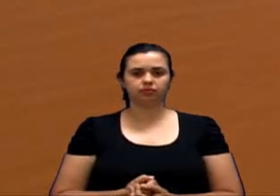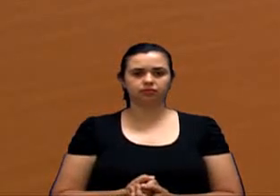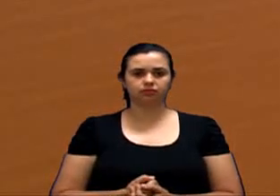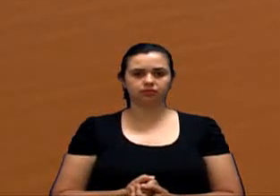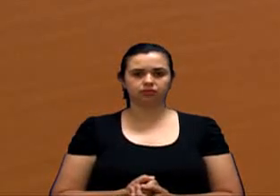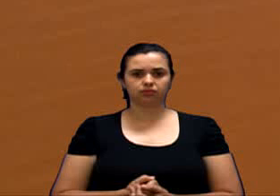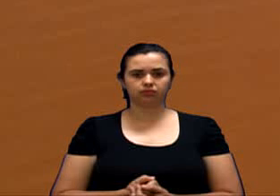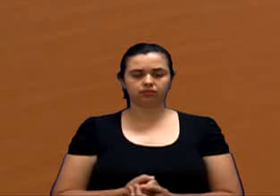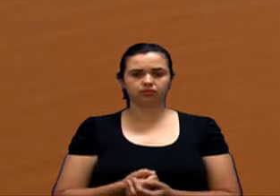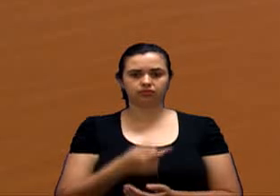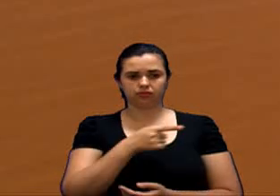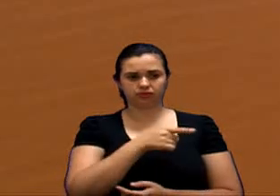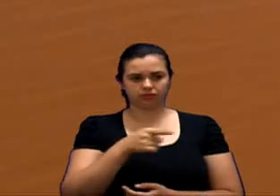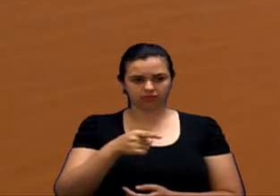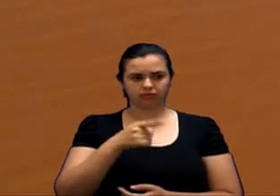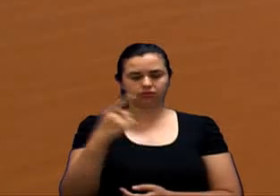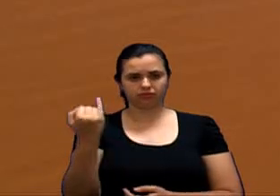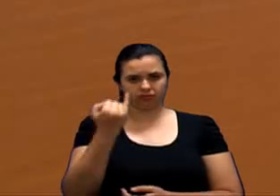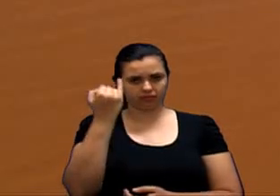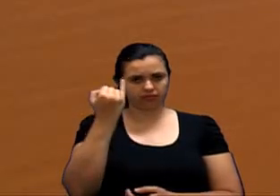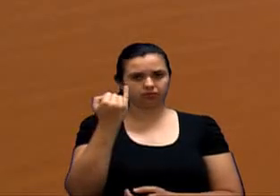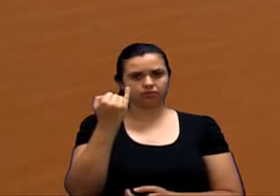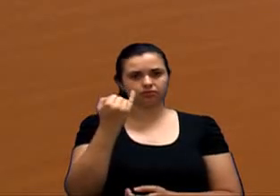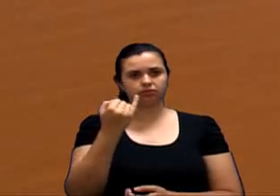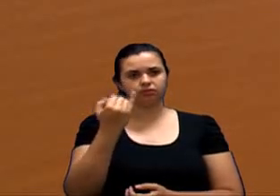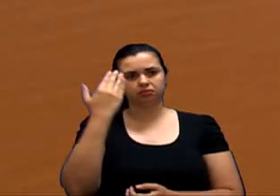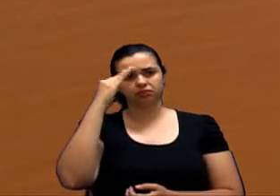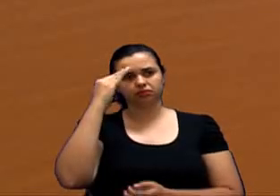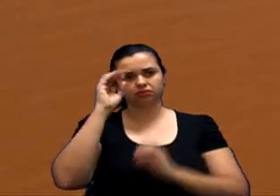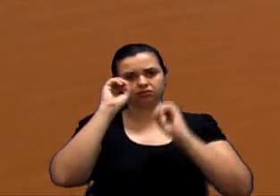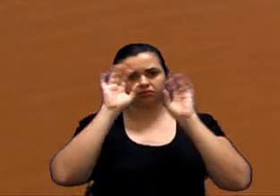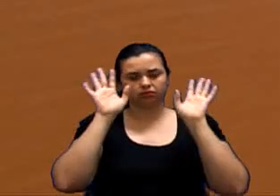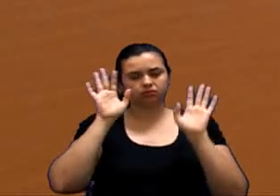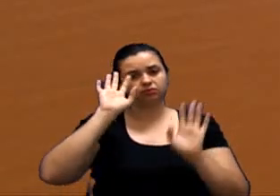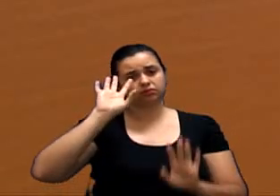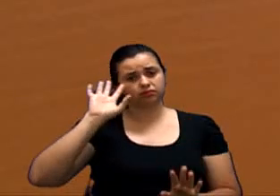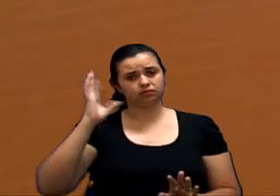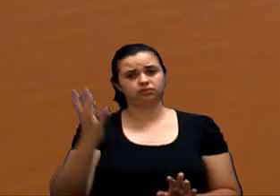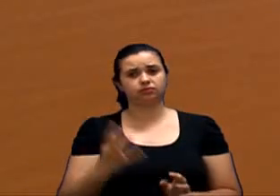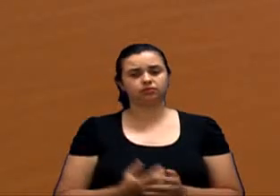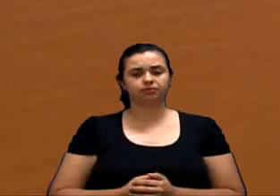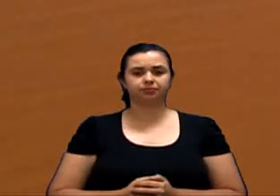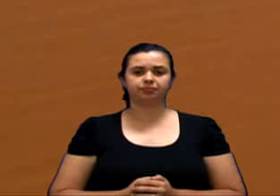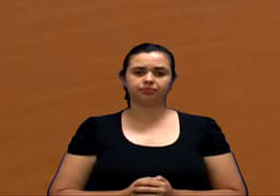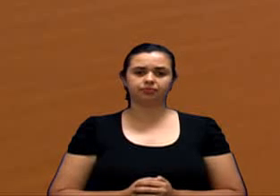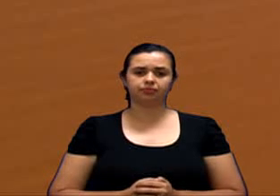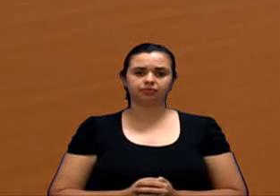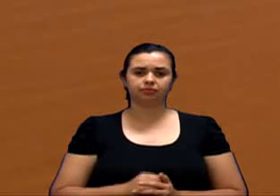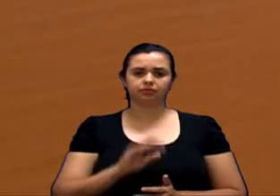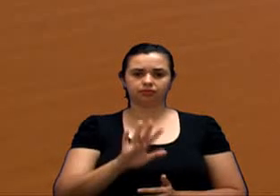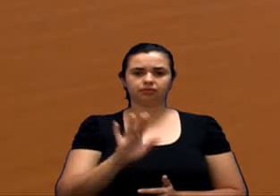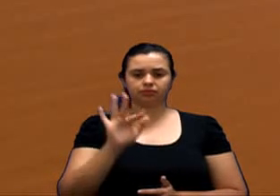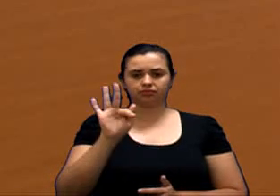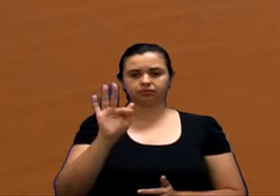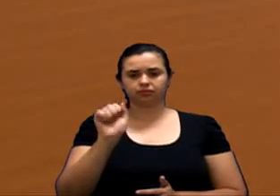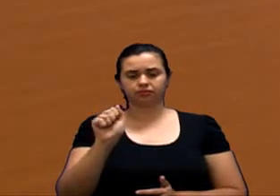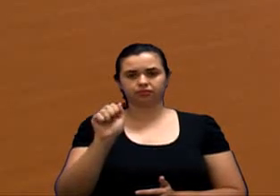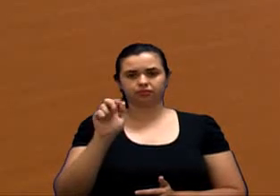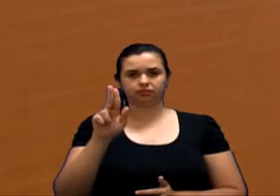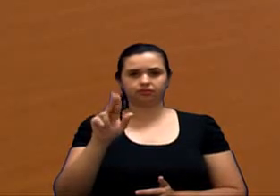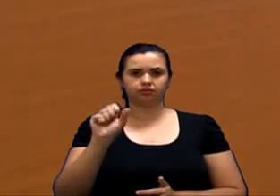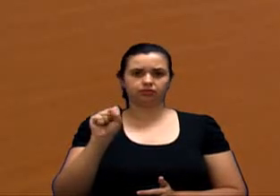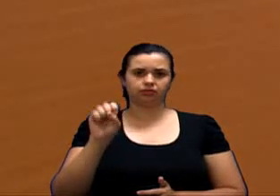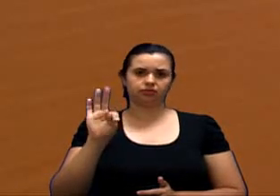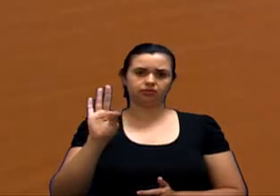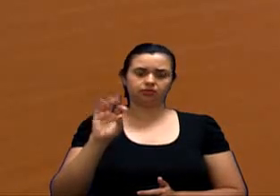essa ciência a todos nós e tudo o que aconteceu. Eu só iria pedir, vereador Fausto e presidente Cláudio, para